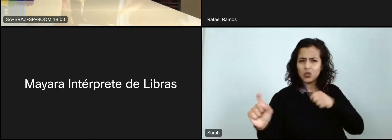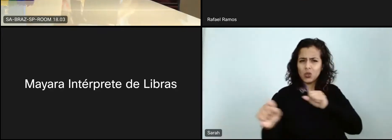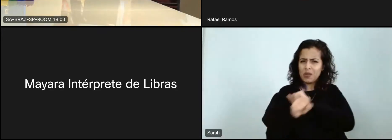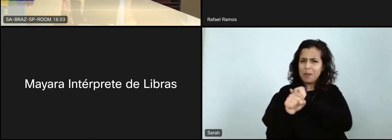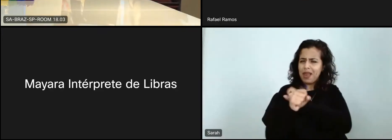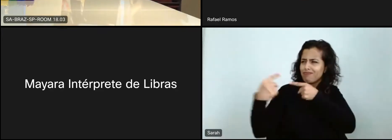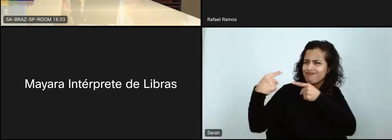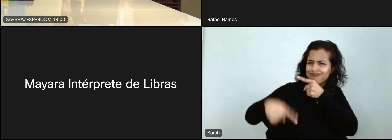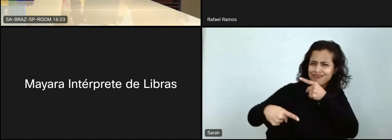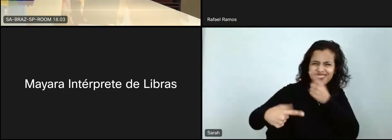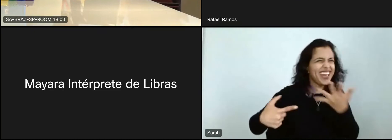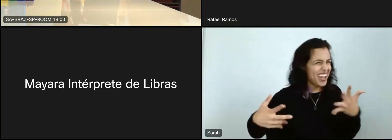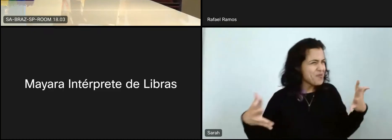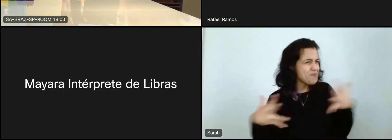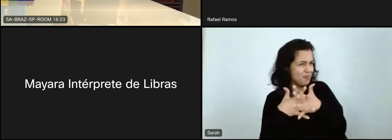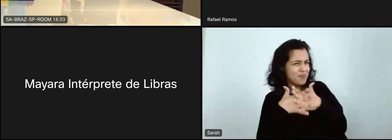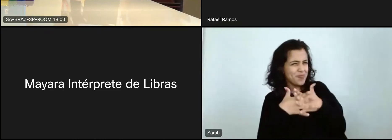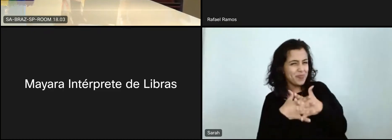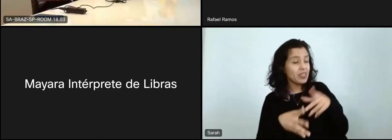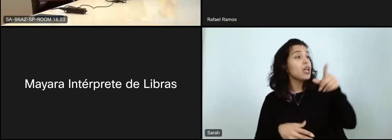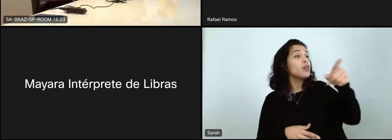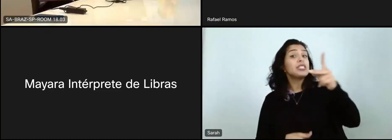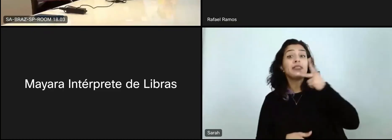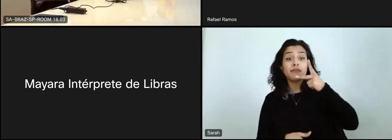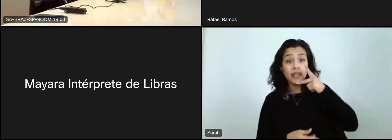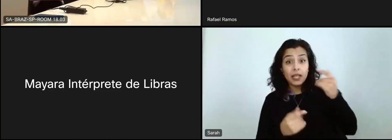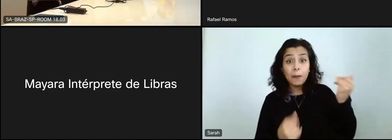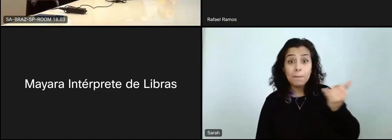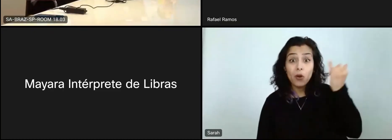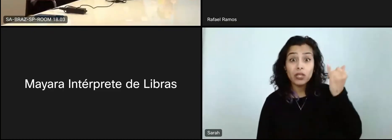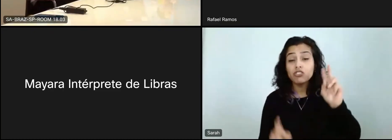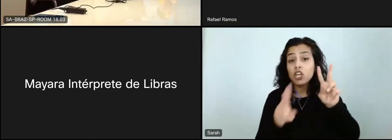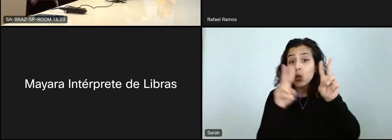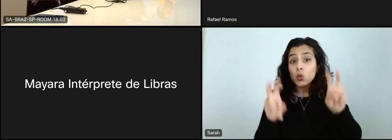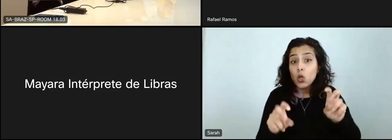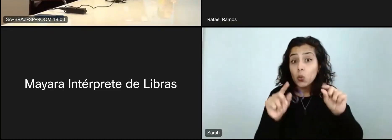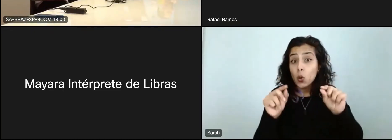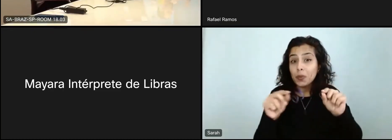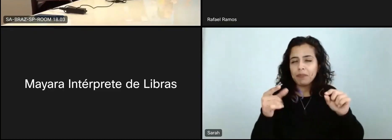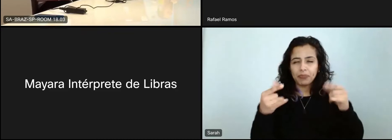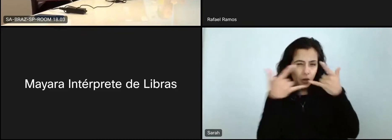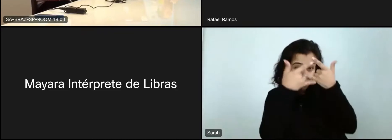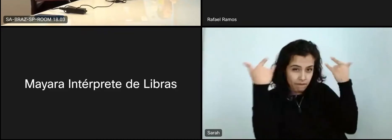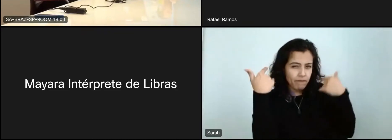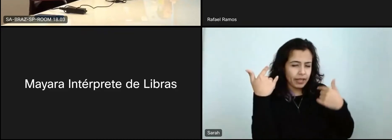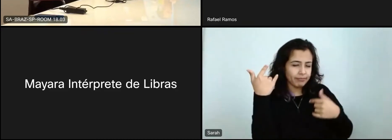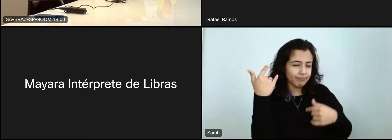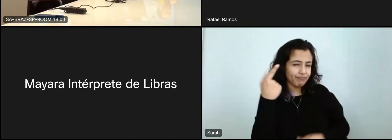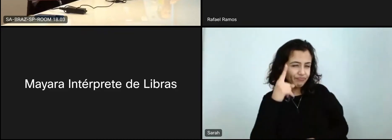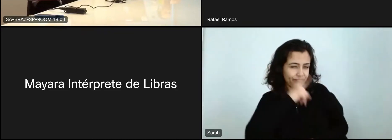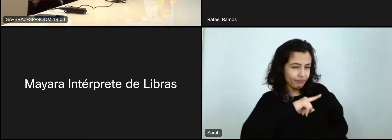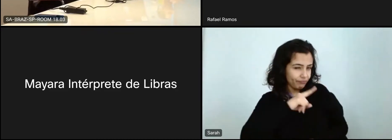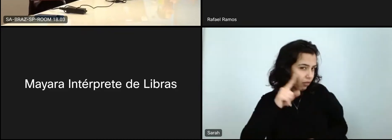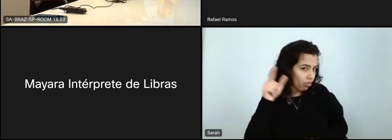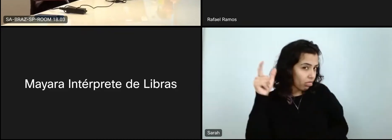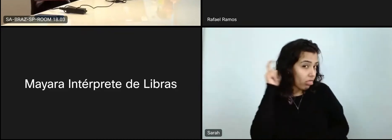exato. Você está trazendo algo importante que é a questão do estigma, né? Esse viés inconsciente estigmatiza as pessoas a